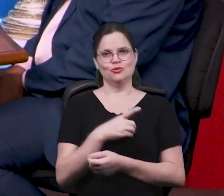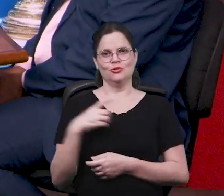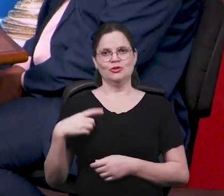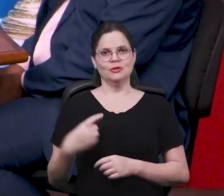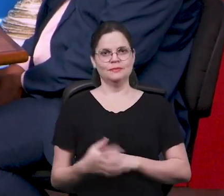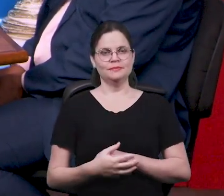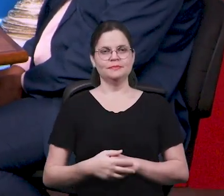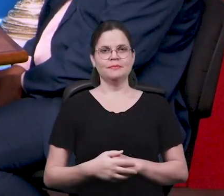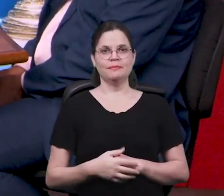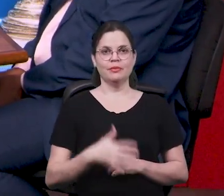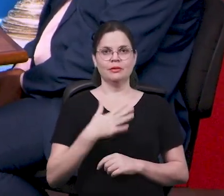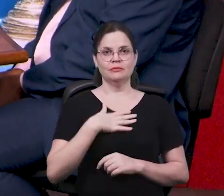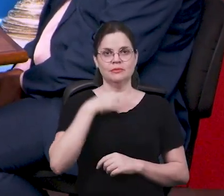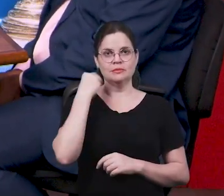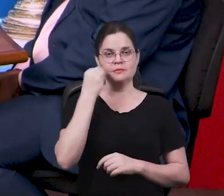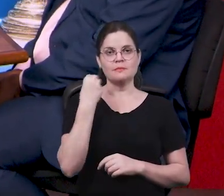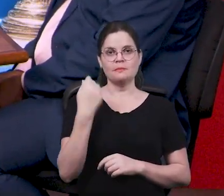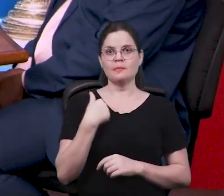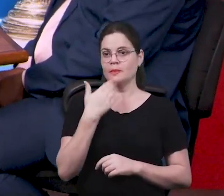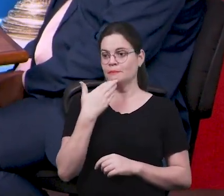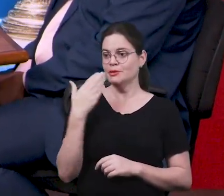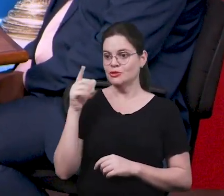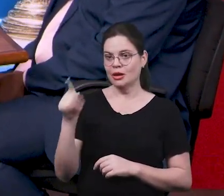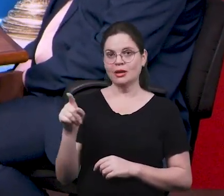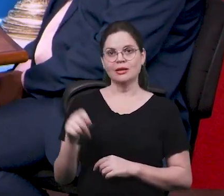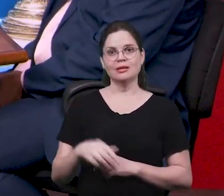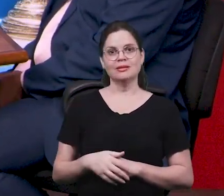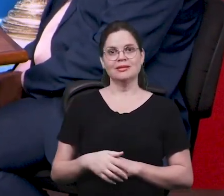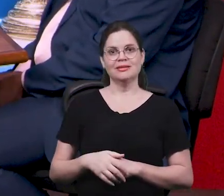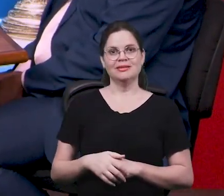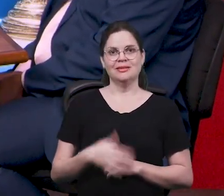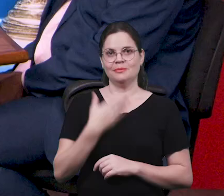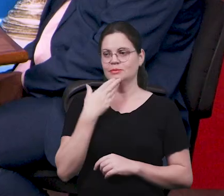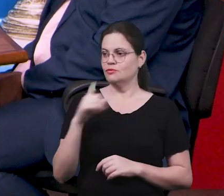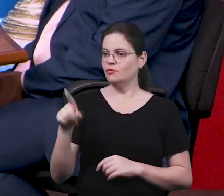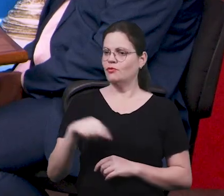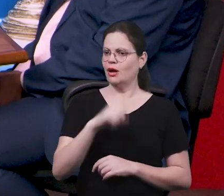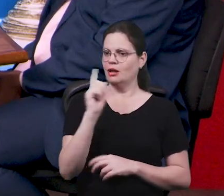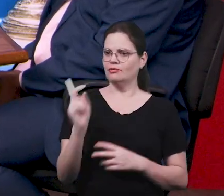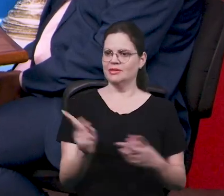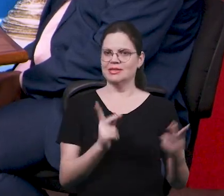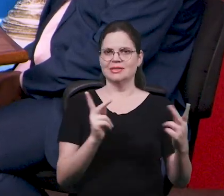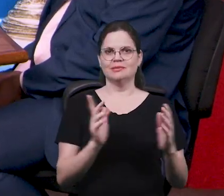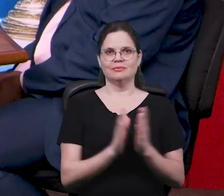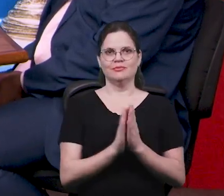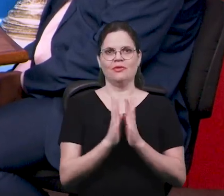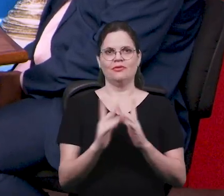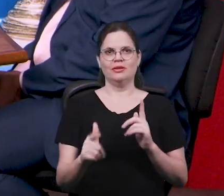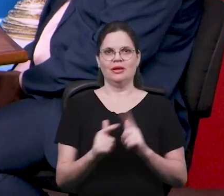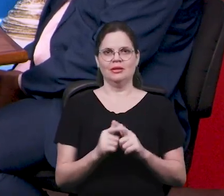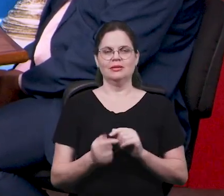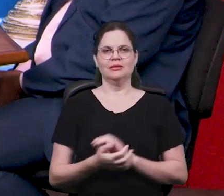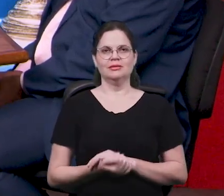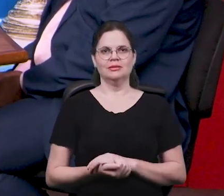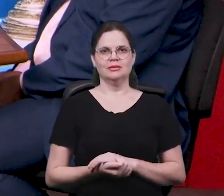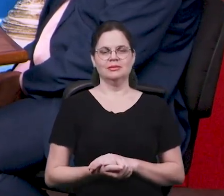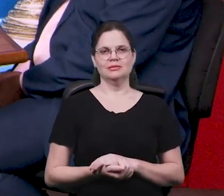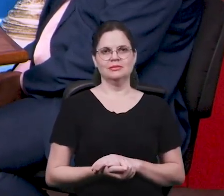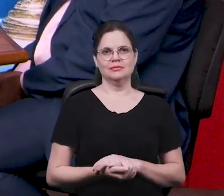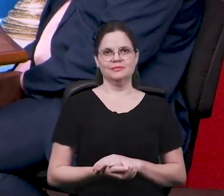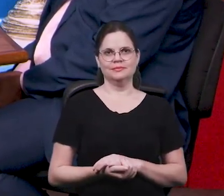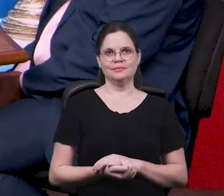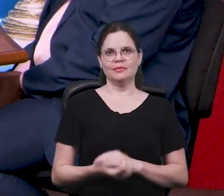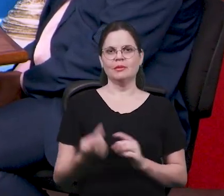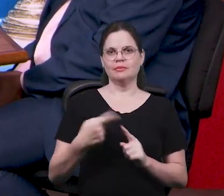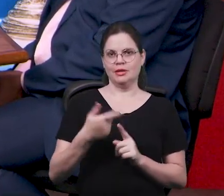diácono, experiência de pedir a ele para fazer alguma visita, né, na igreja, na condição de